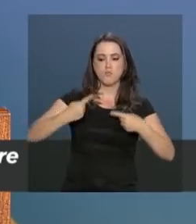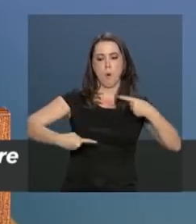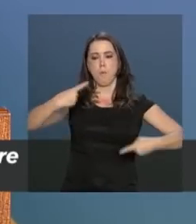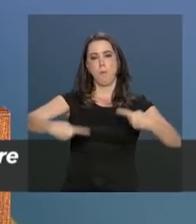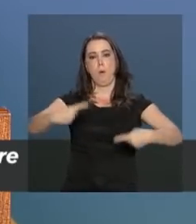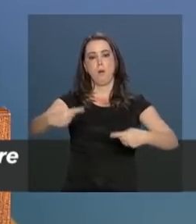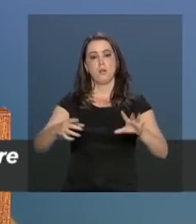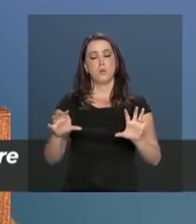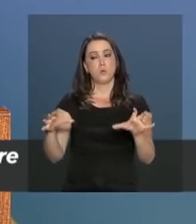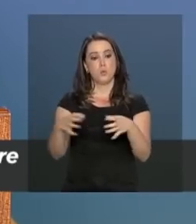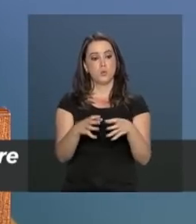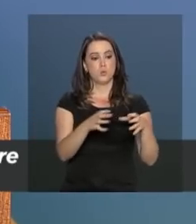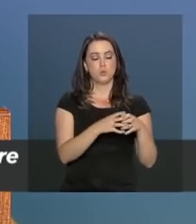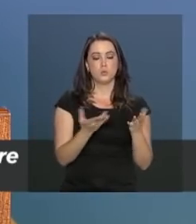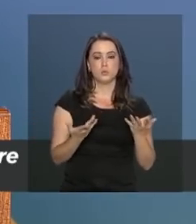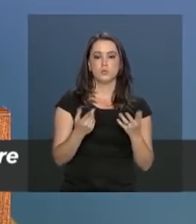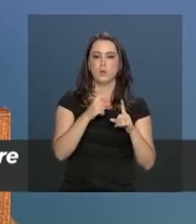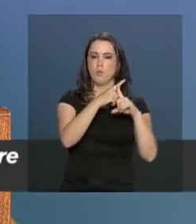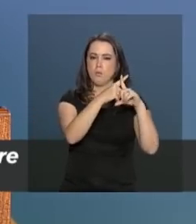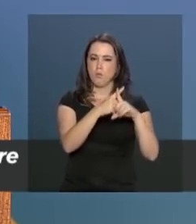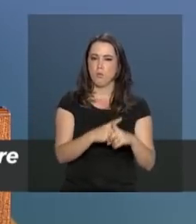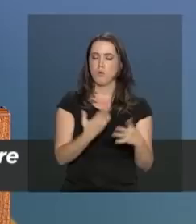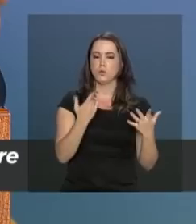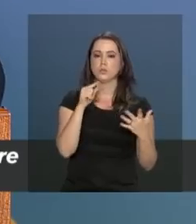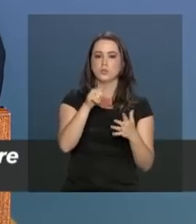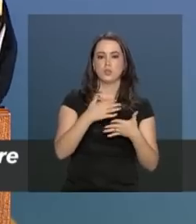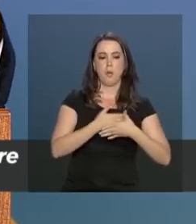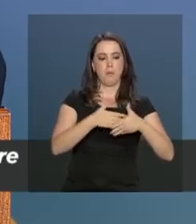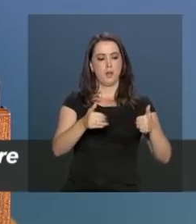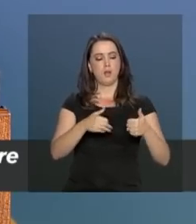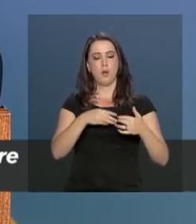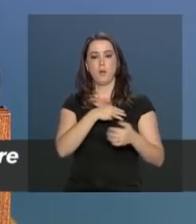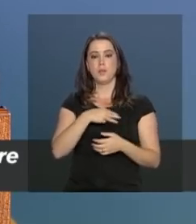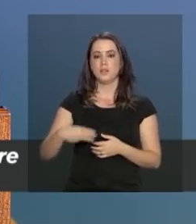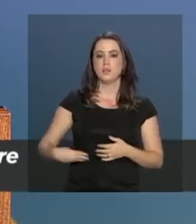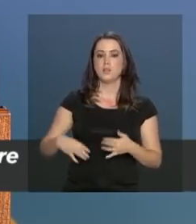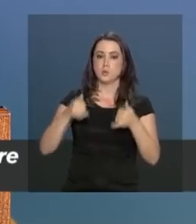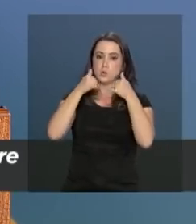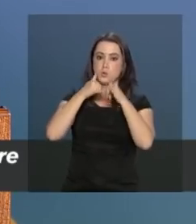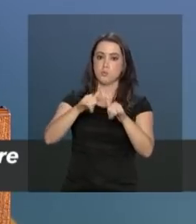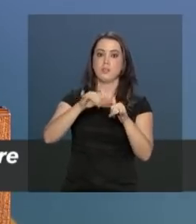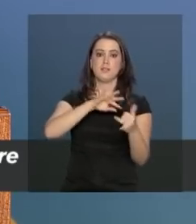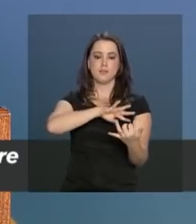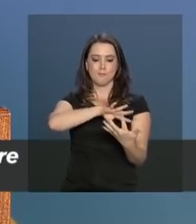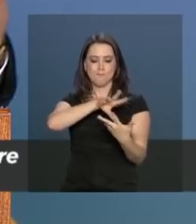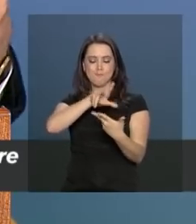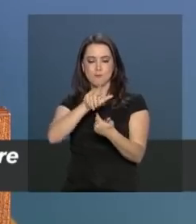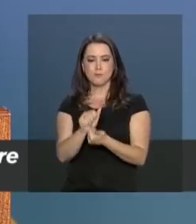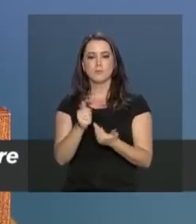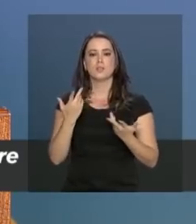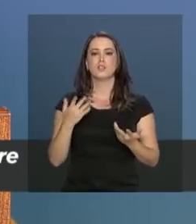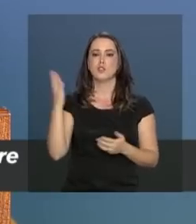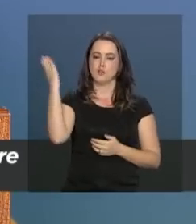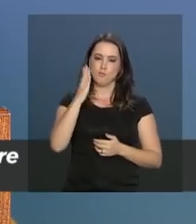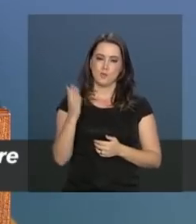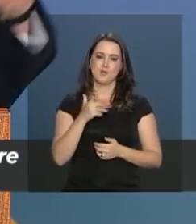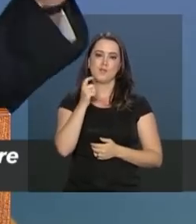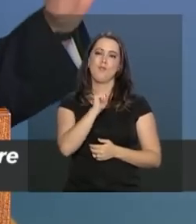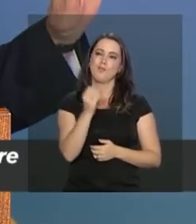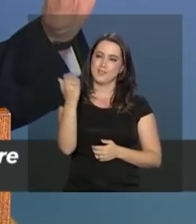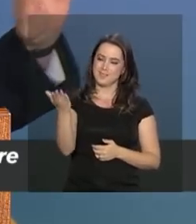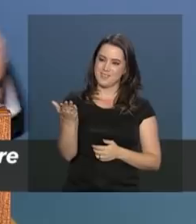o o campeonato de melhor ministro de minas e energia do mundo eo brasil ganhou como olhar